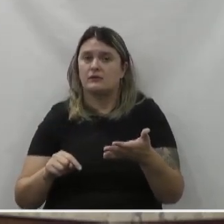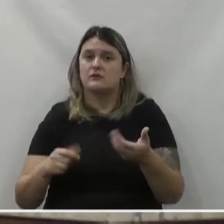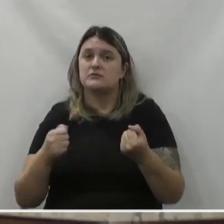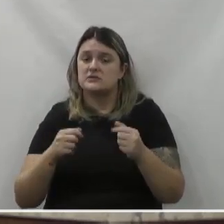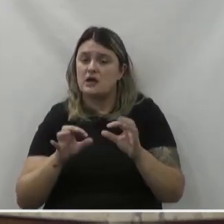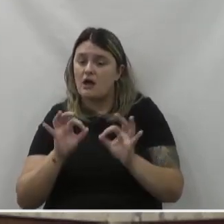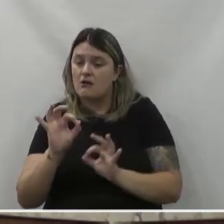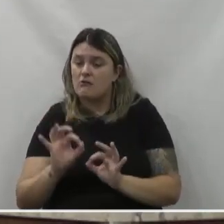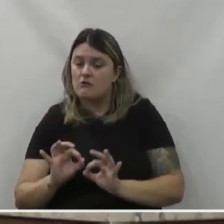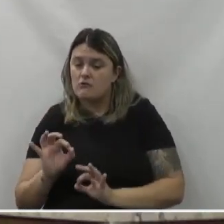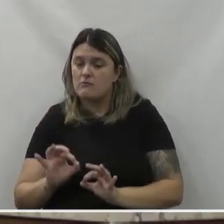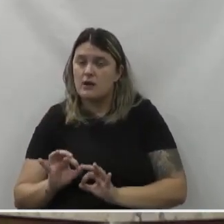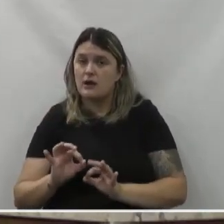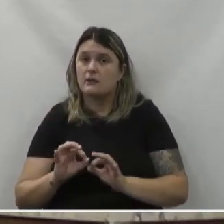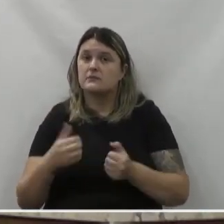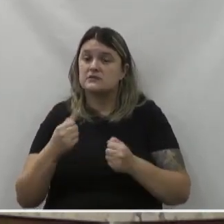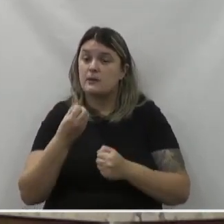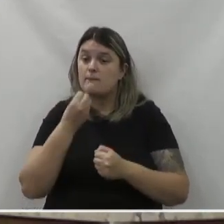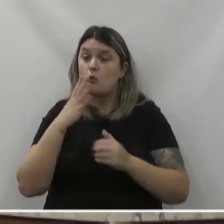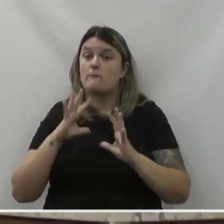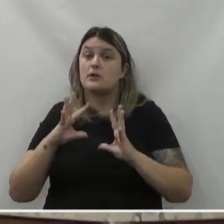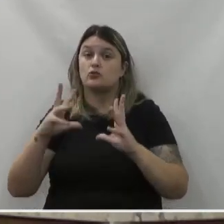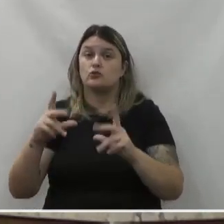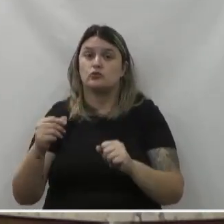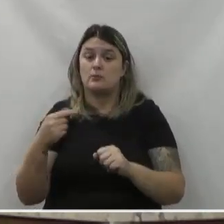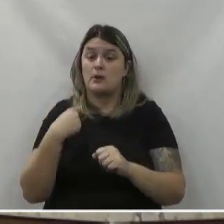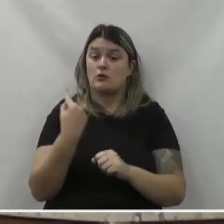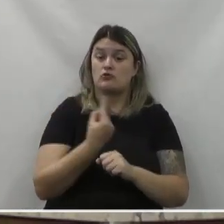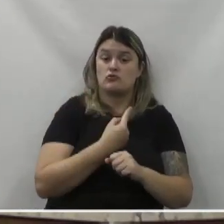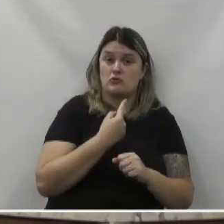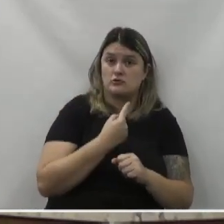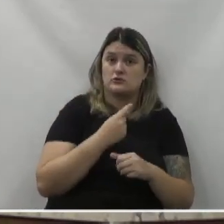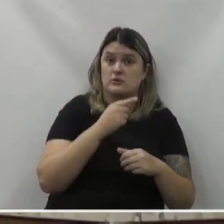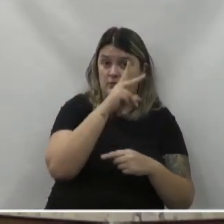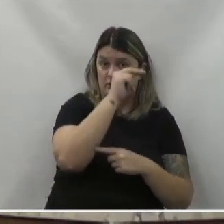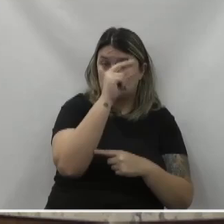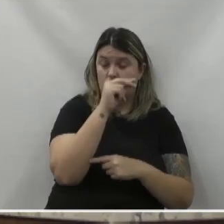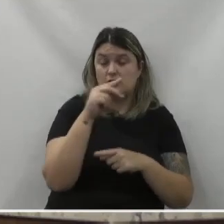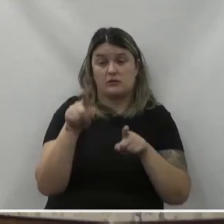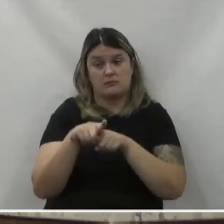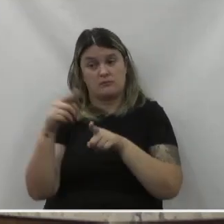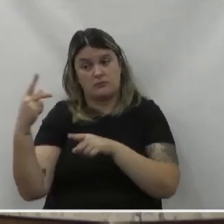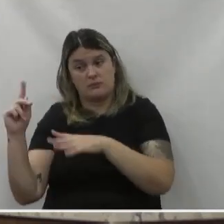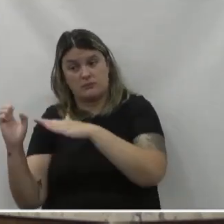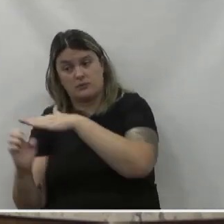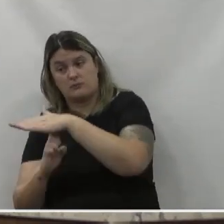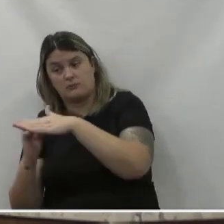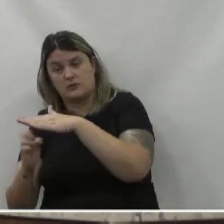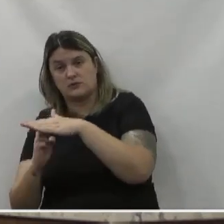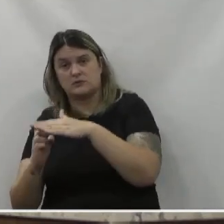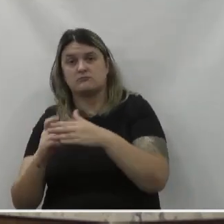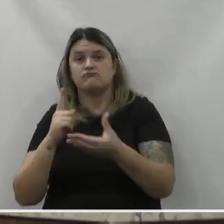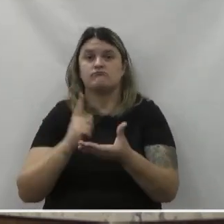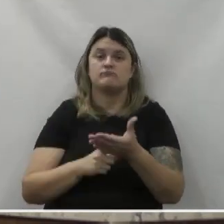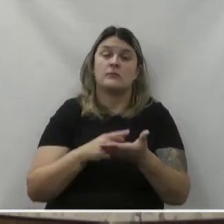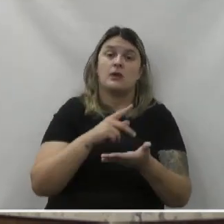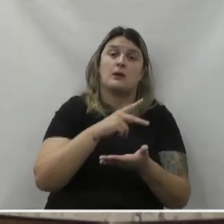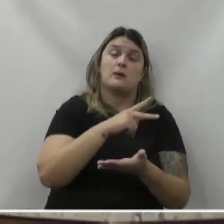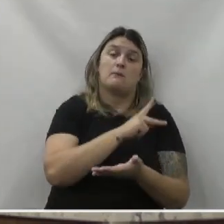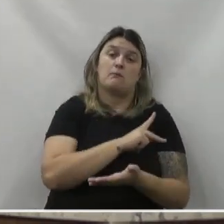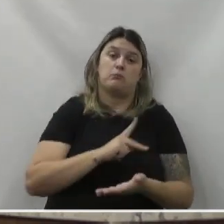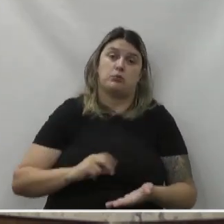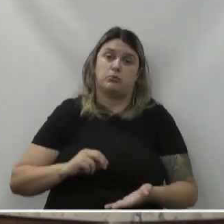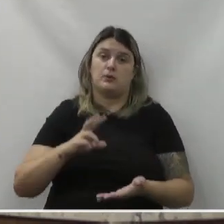ajustar conforme fique bom para todos. Por causa que, conforme a gente observou, é uma parceria público-privada. E essa